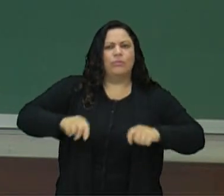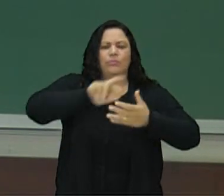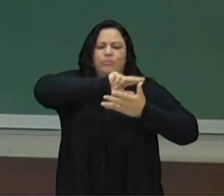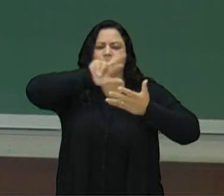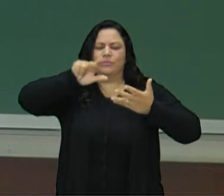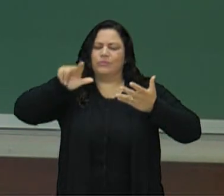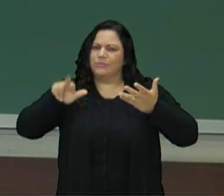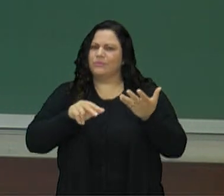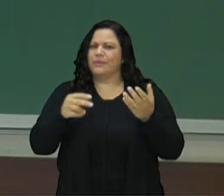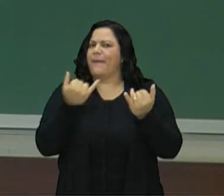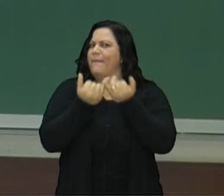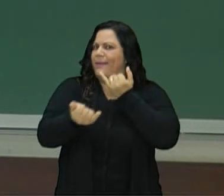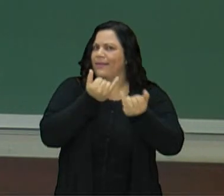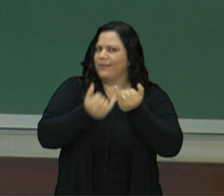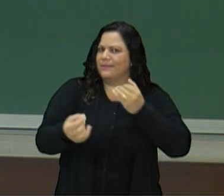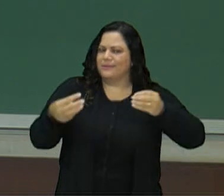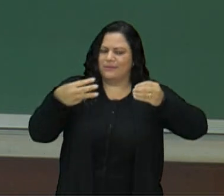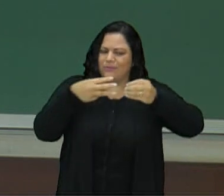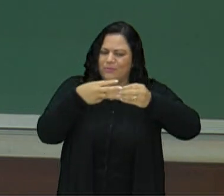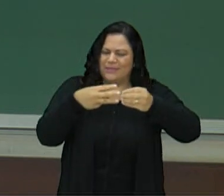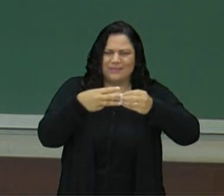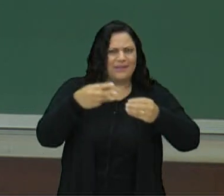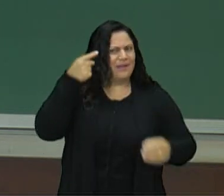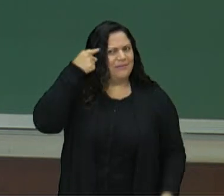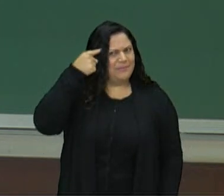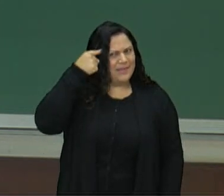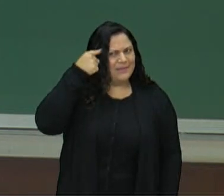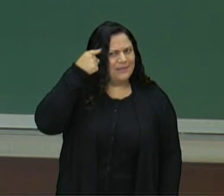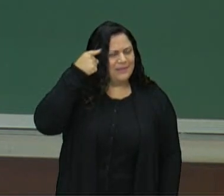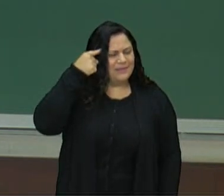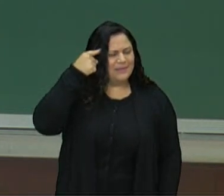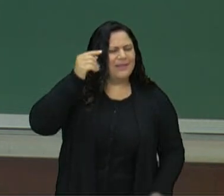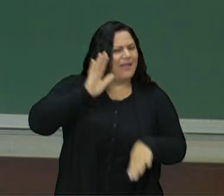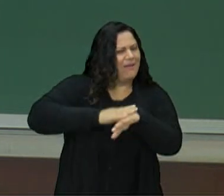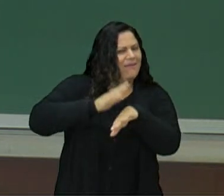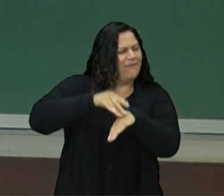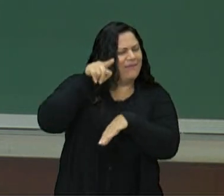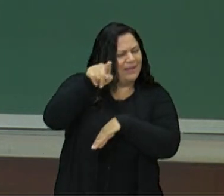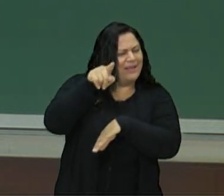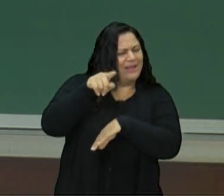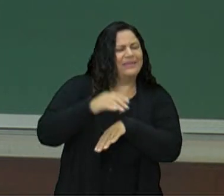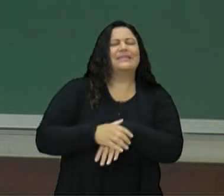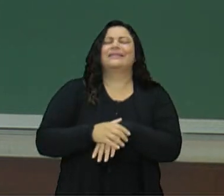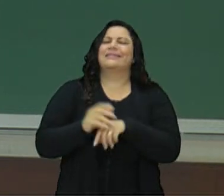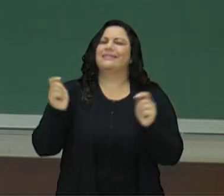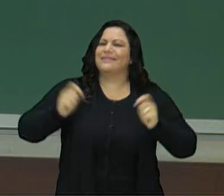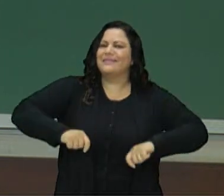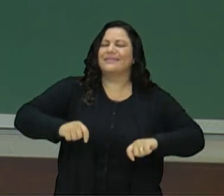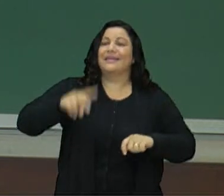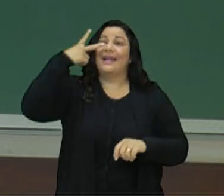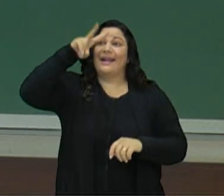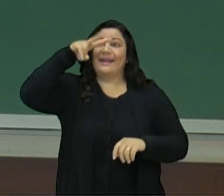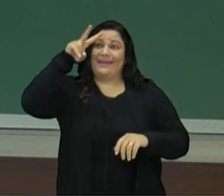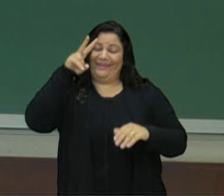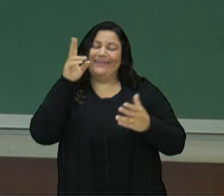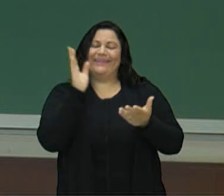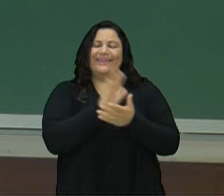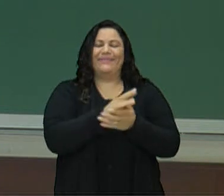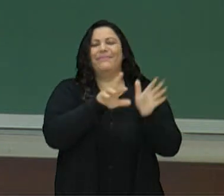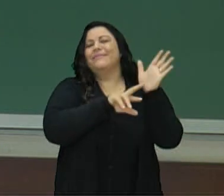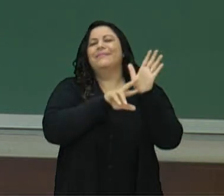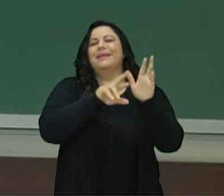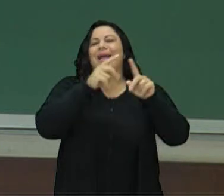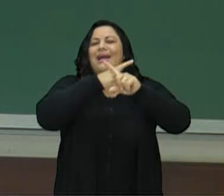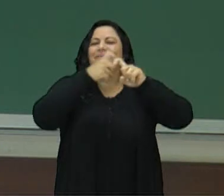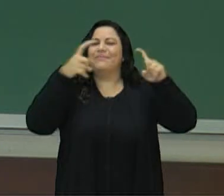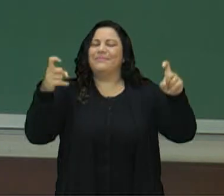representando os elementos de uma célula? Pensa lá, faz. Você aproveita, ocupa o seu tempo, revisa a biologia e enche a barriga. Tem